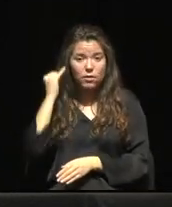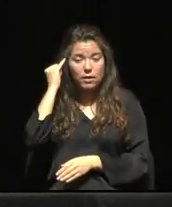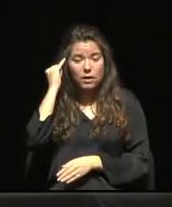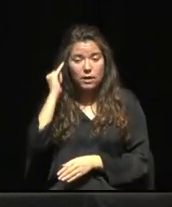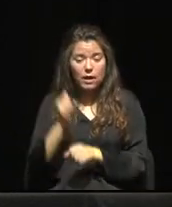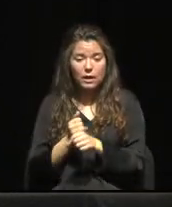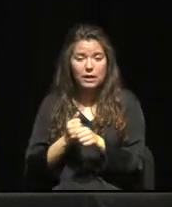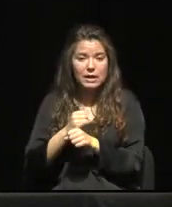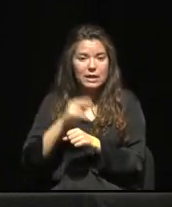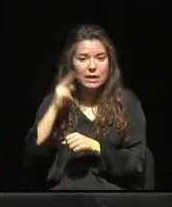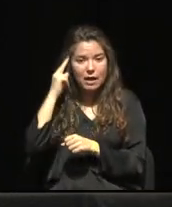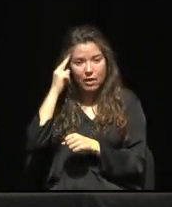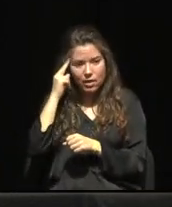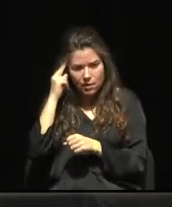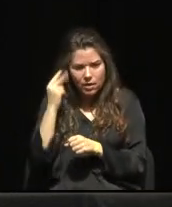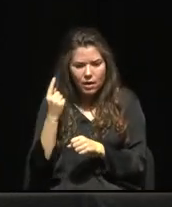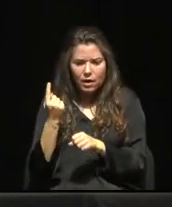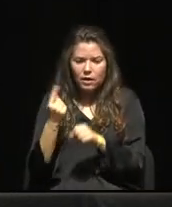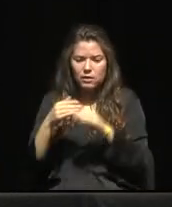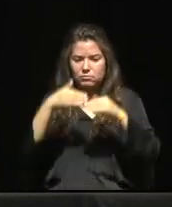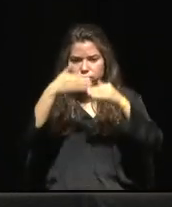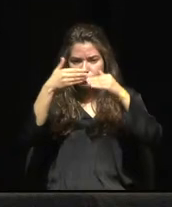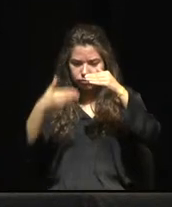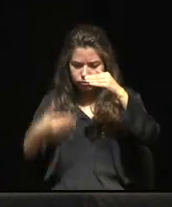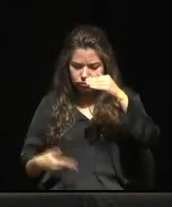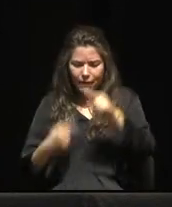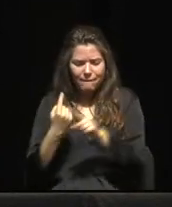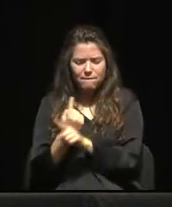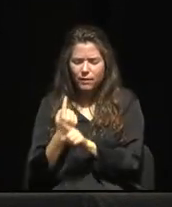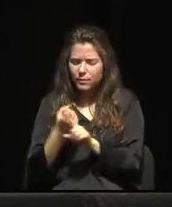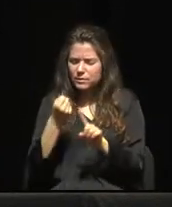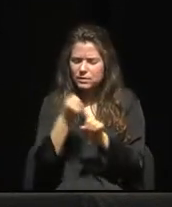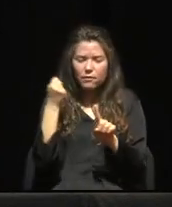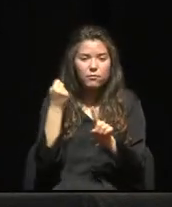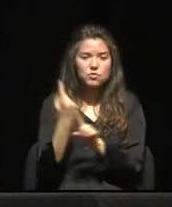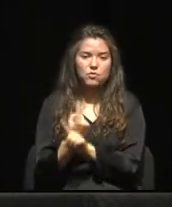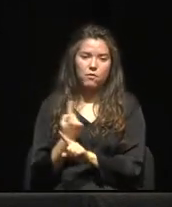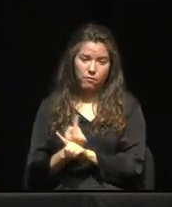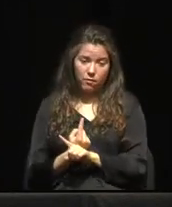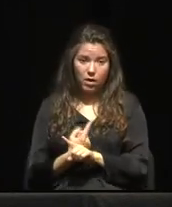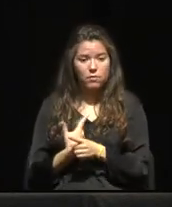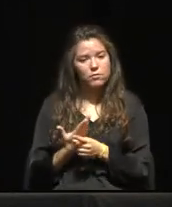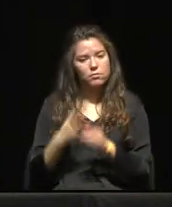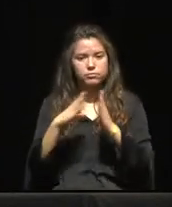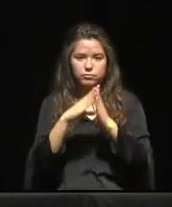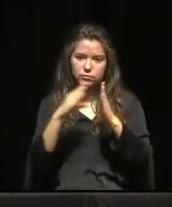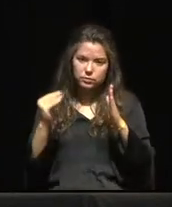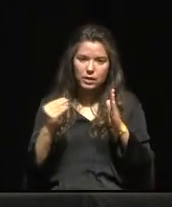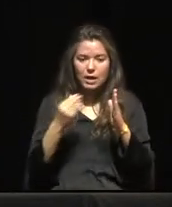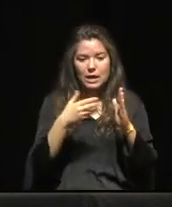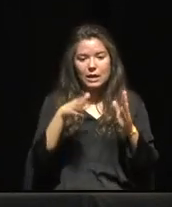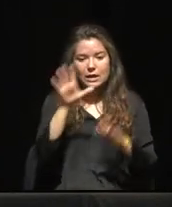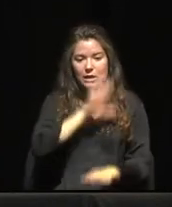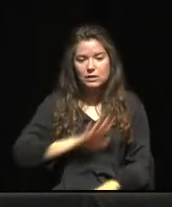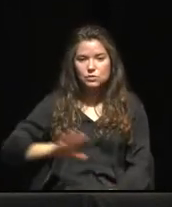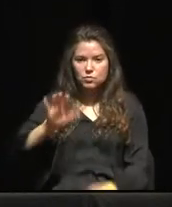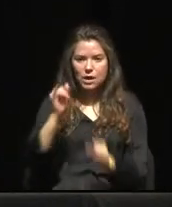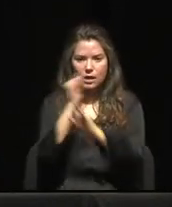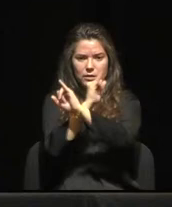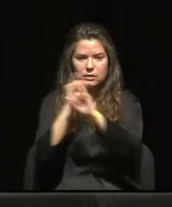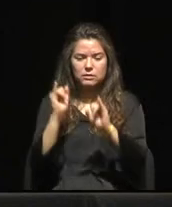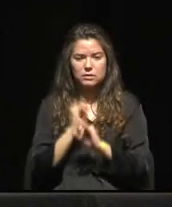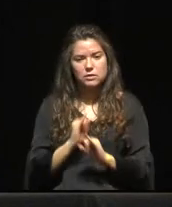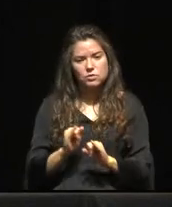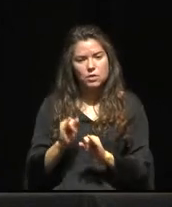com 580 M entre outros desafios extraordinários referência maior do paraquedismo Nacional internacional exímio